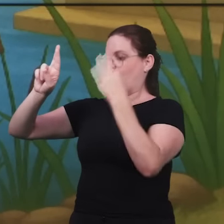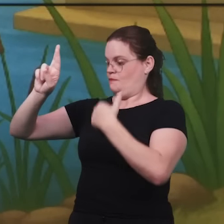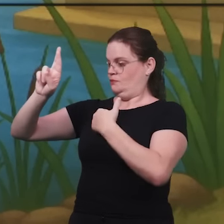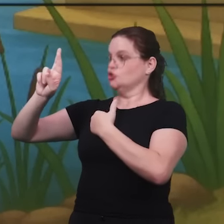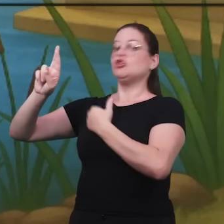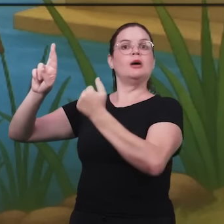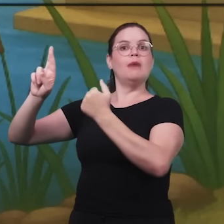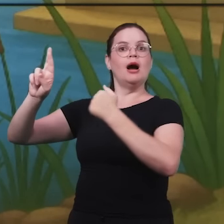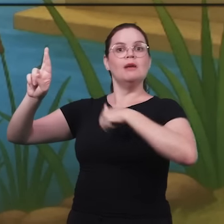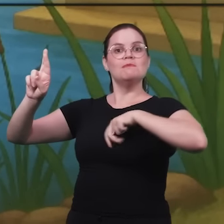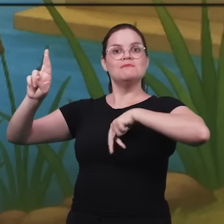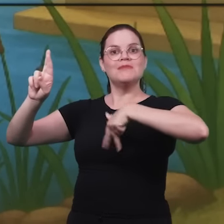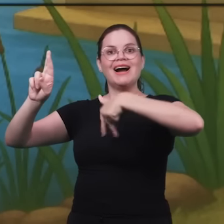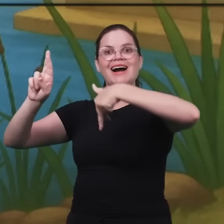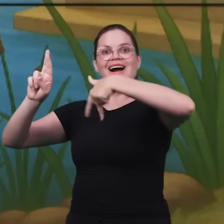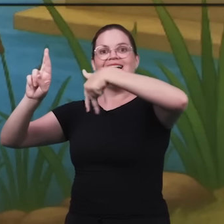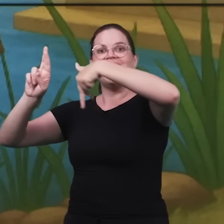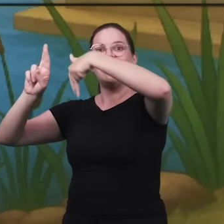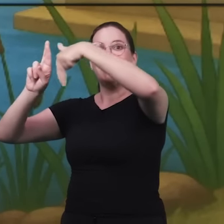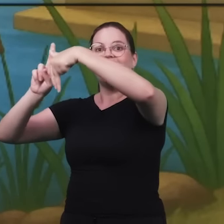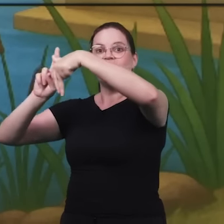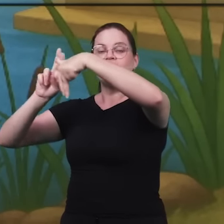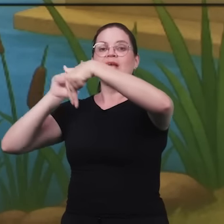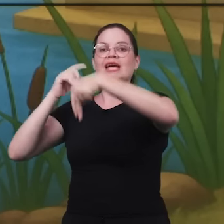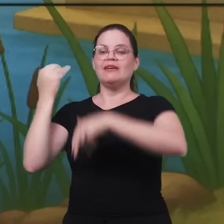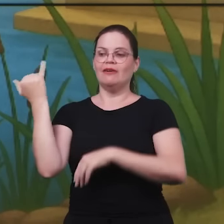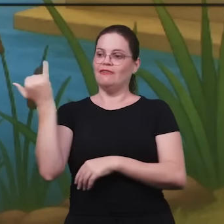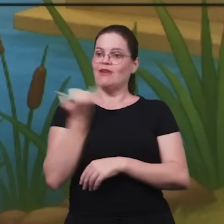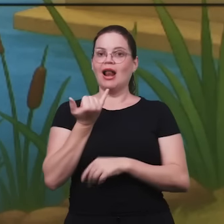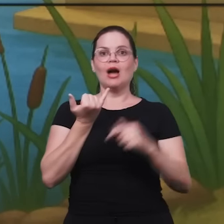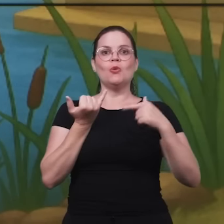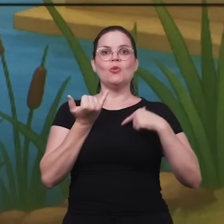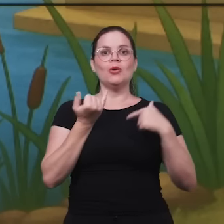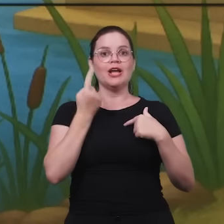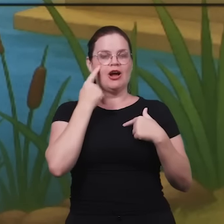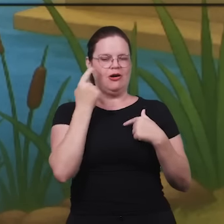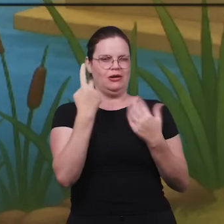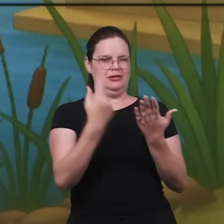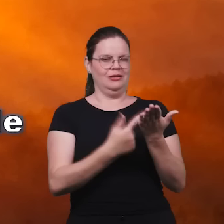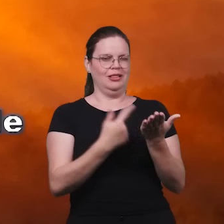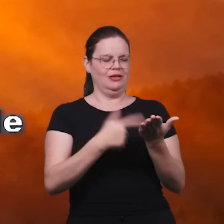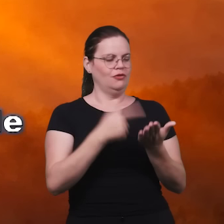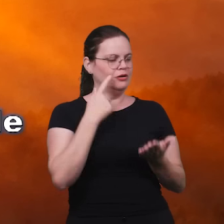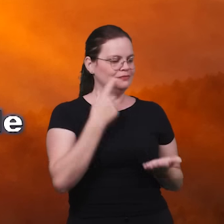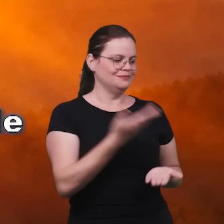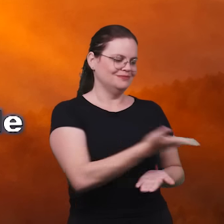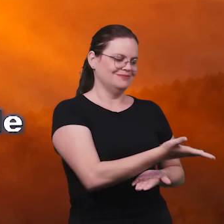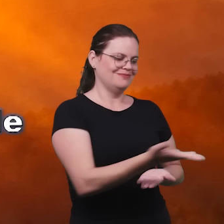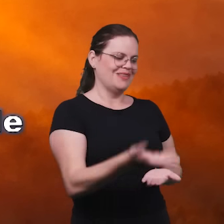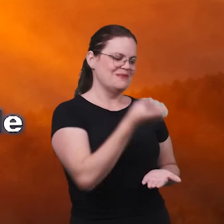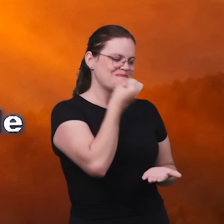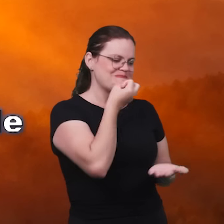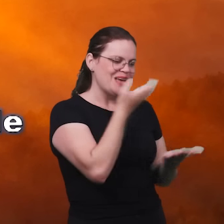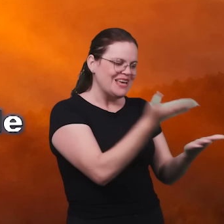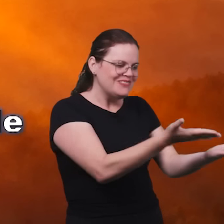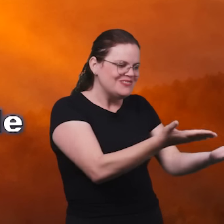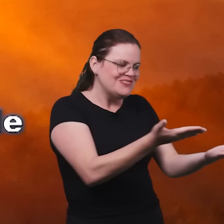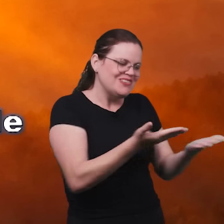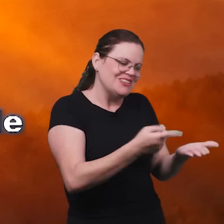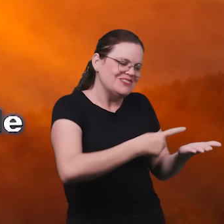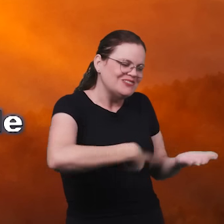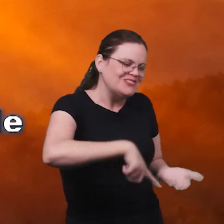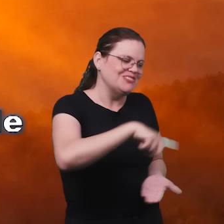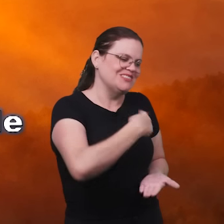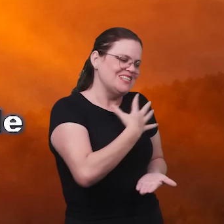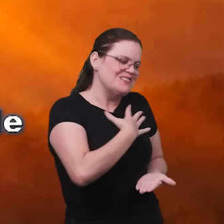nosso nome e dizer o que está escrito lá no Evangelho de Mateus. Vamos ler comigo? Vinde, benditos de meu